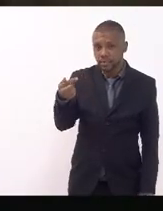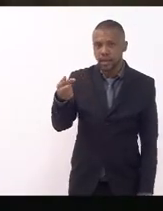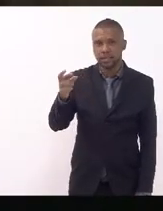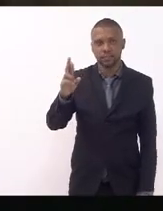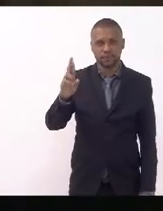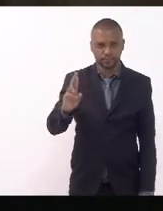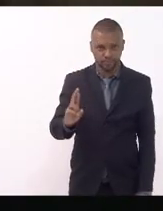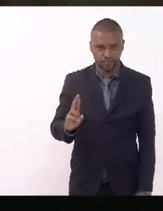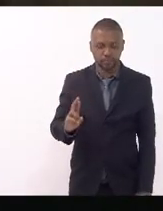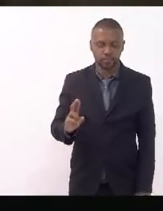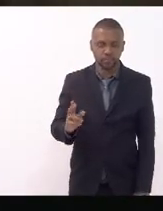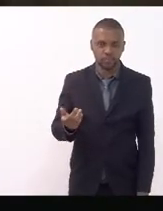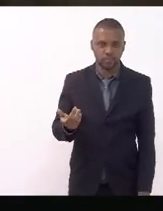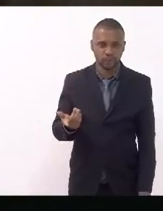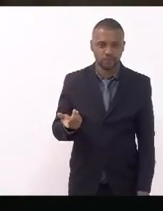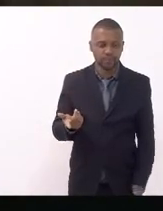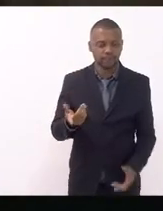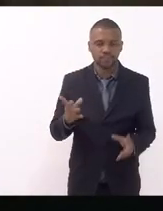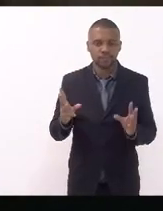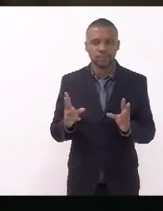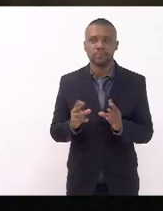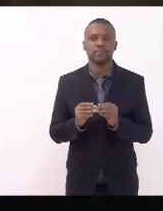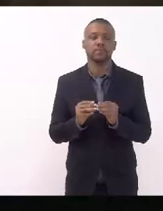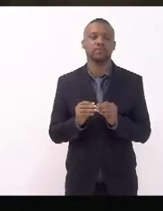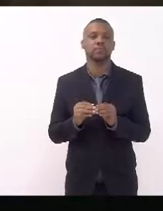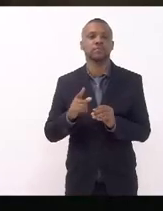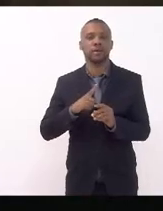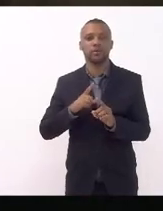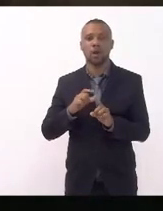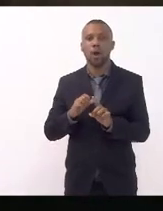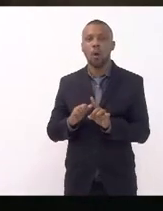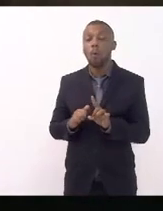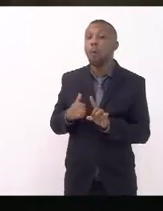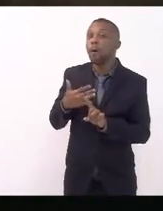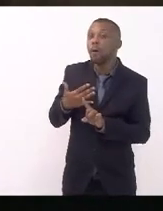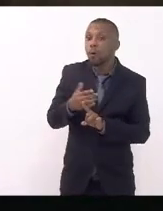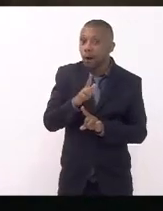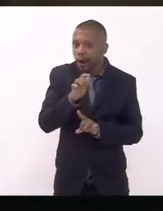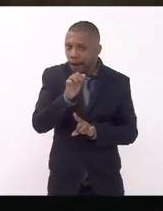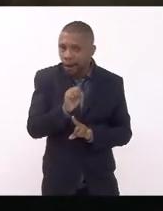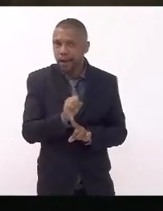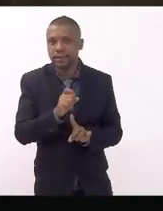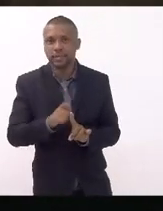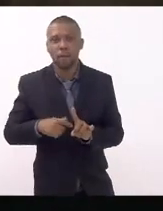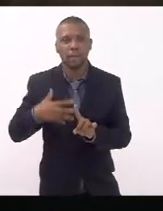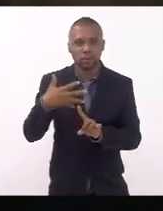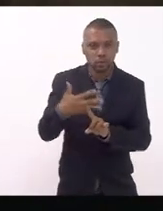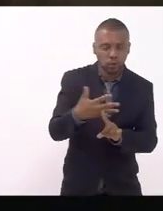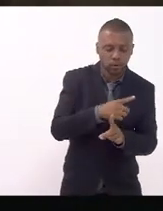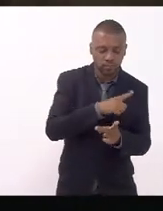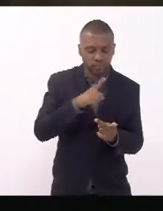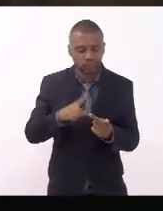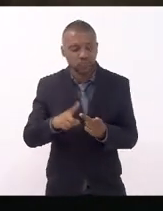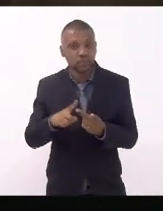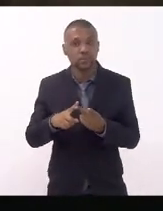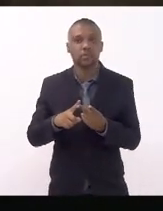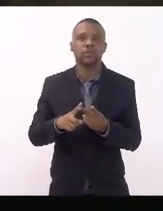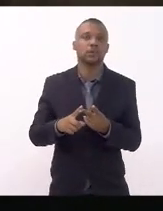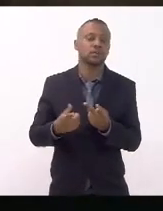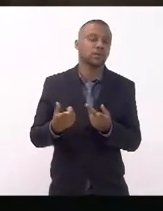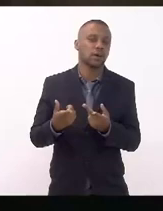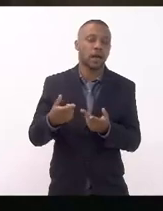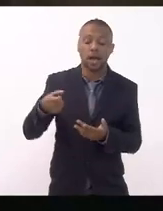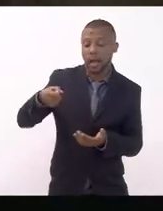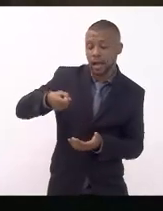R$ 943,67. Ou seja, tivemos o aumento do gás, tivemos o aumento da